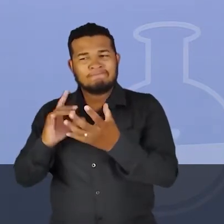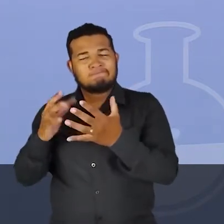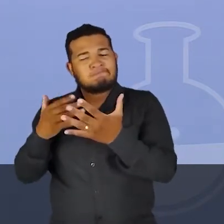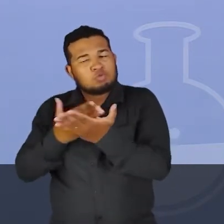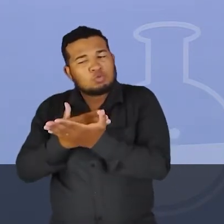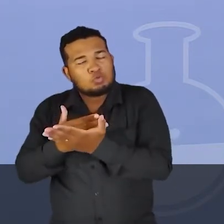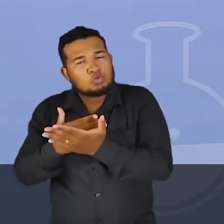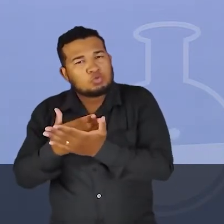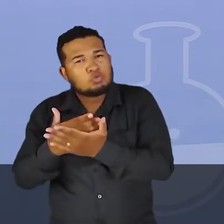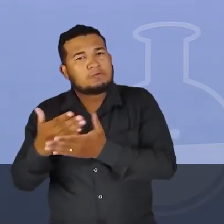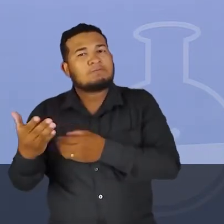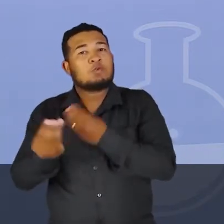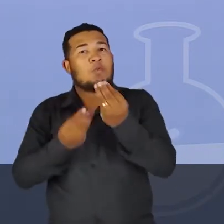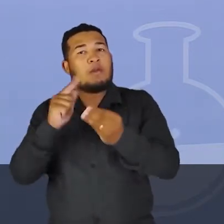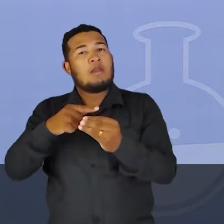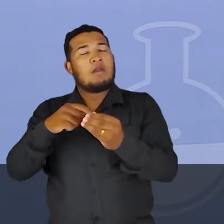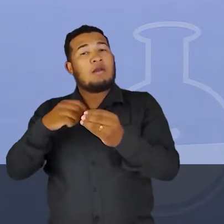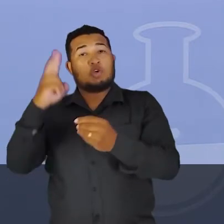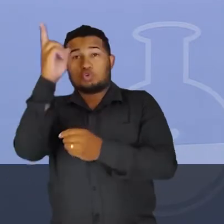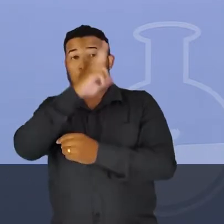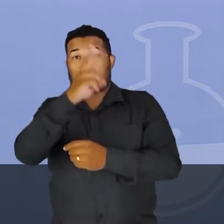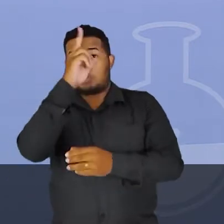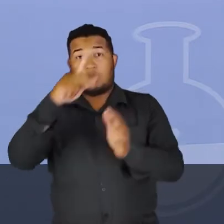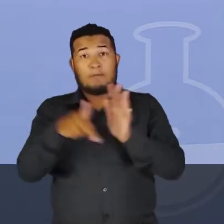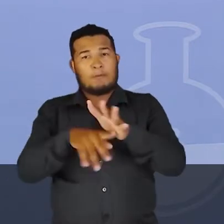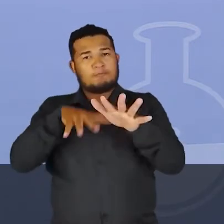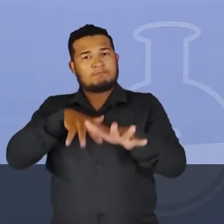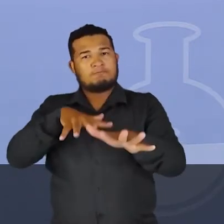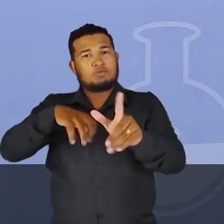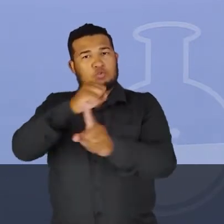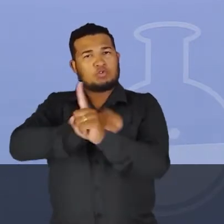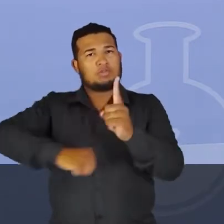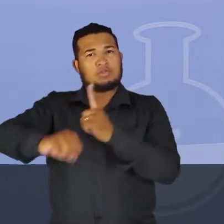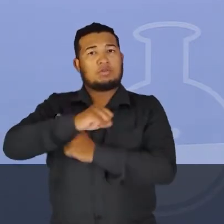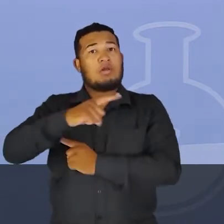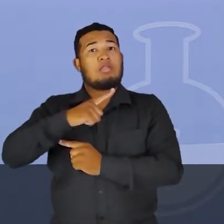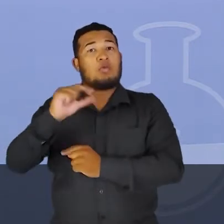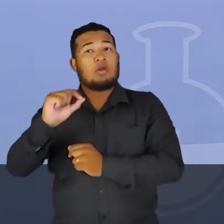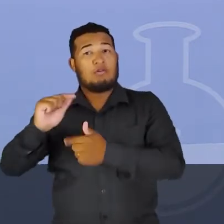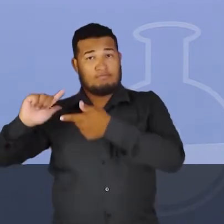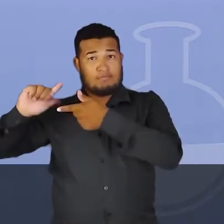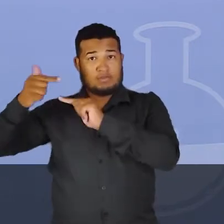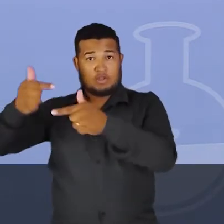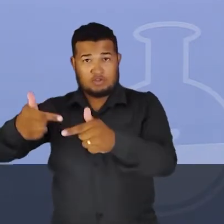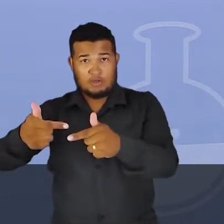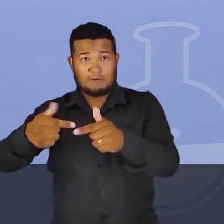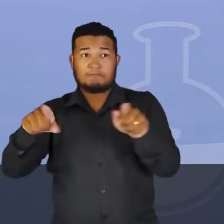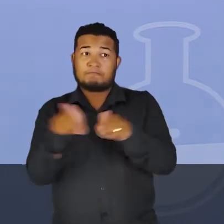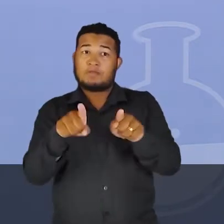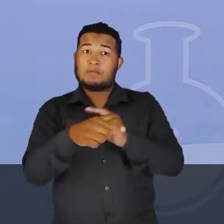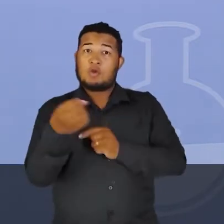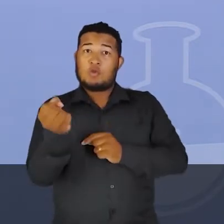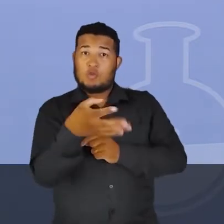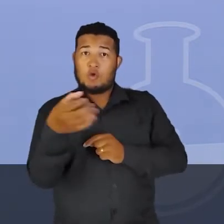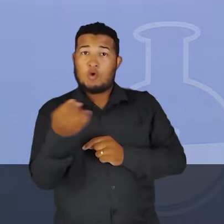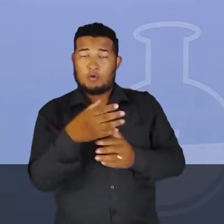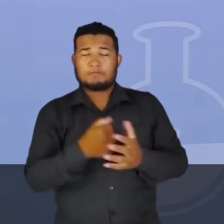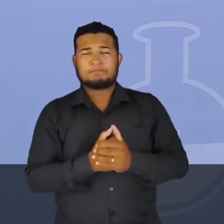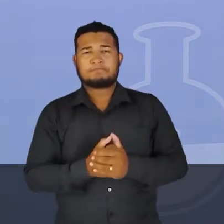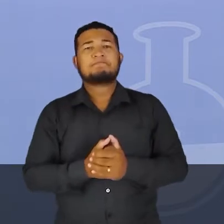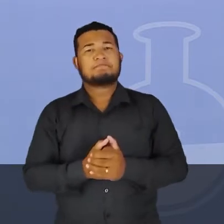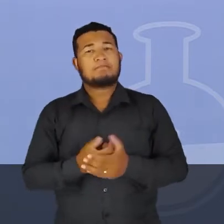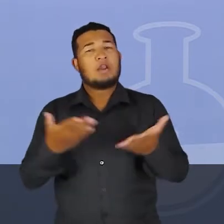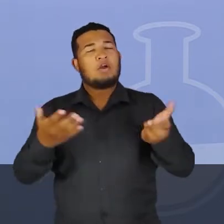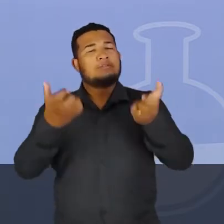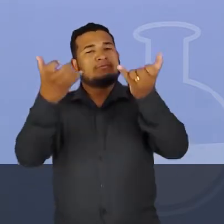olha para a história dos movimentos sociais, a gente tem aqueles movimentos tradicionais e os novos. Vamos falar um pouquinho sobre